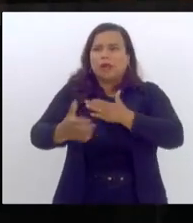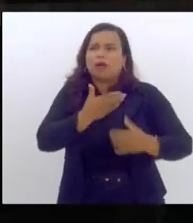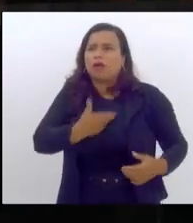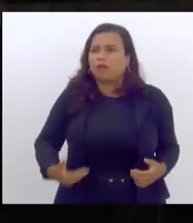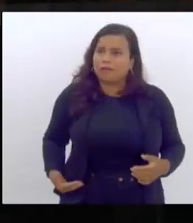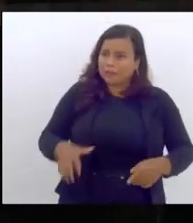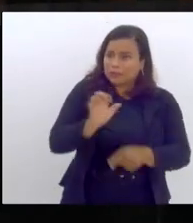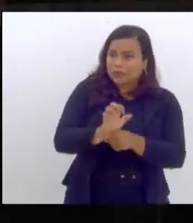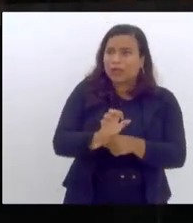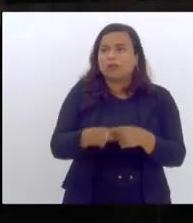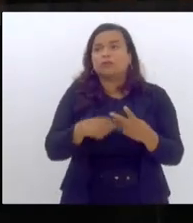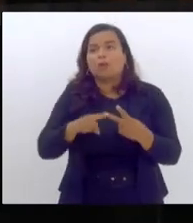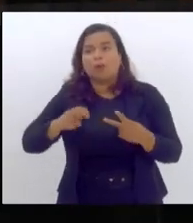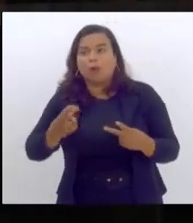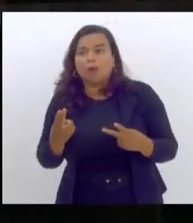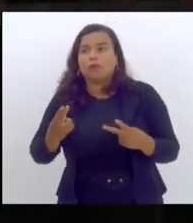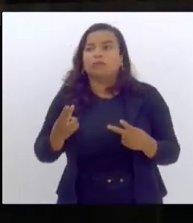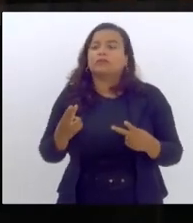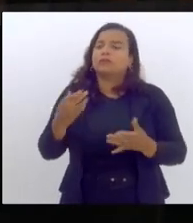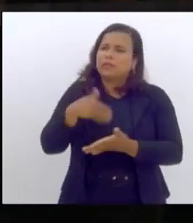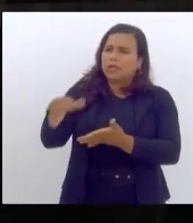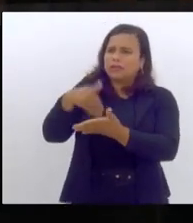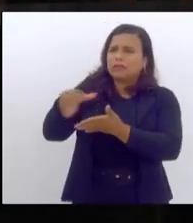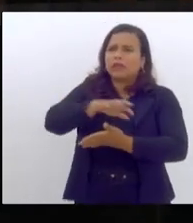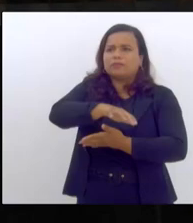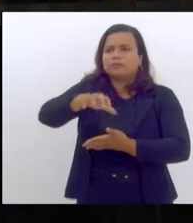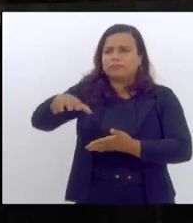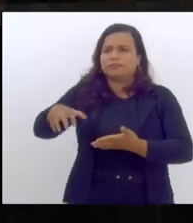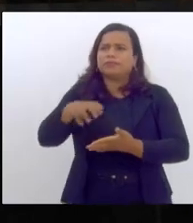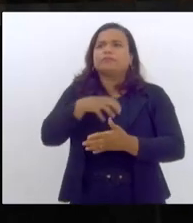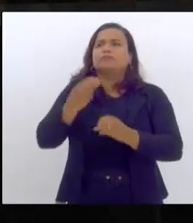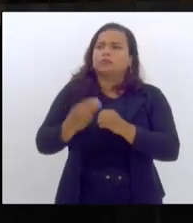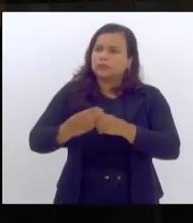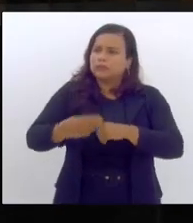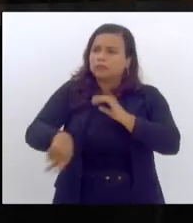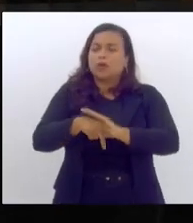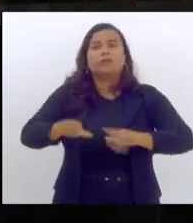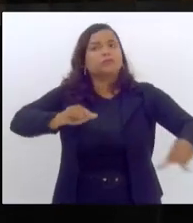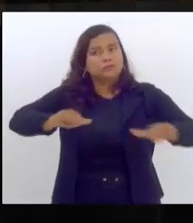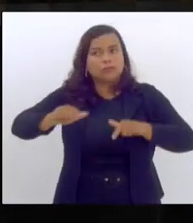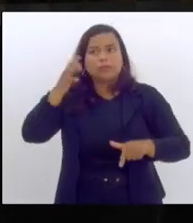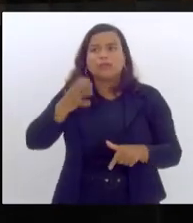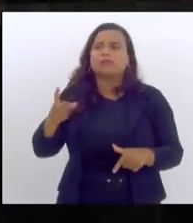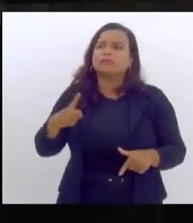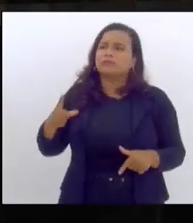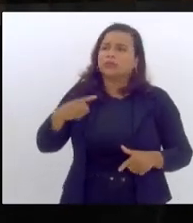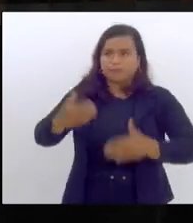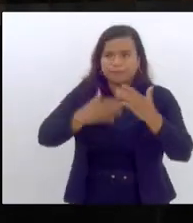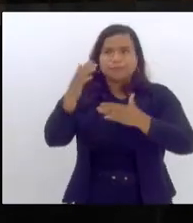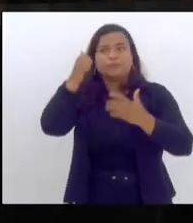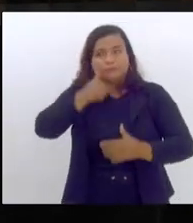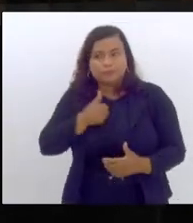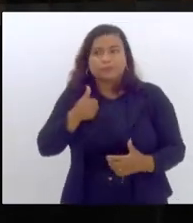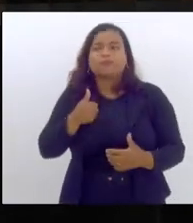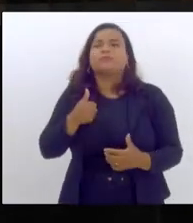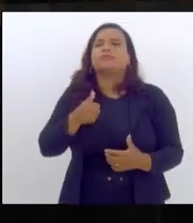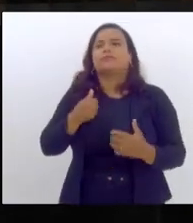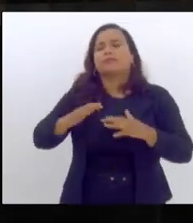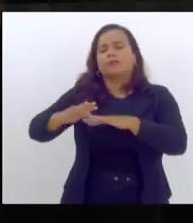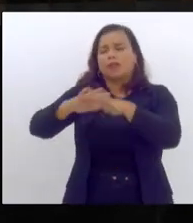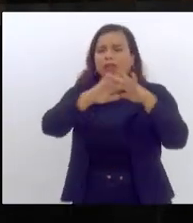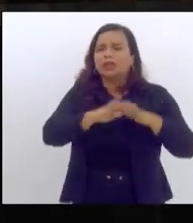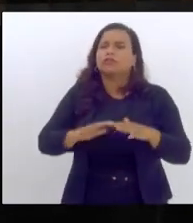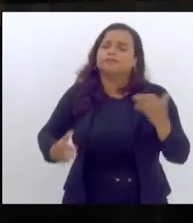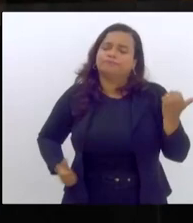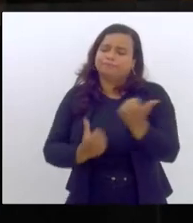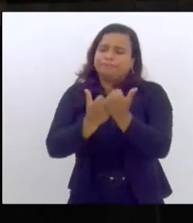estado, seja das secretarias municipais que têm esse trabalho desenvolvido com mulheres, para que uma rede de